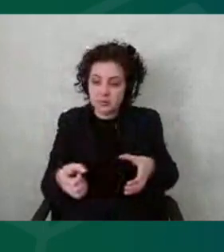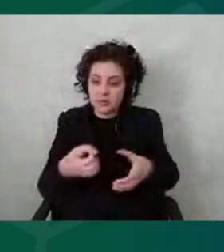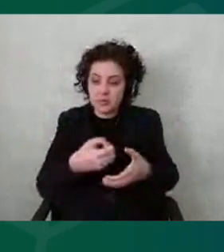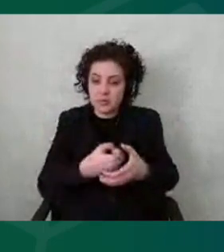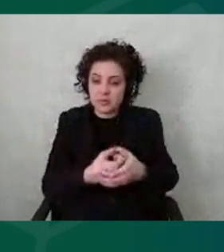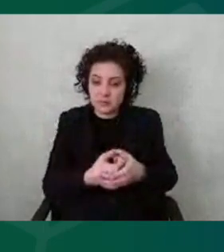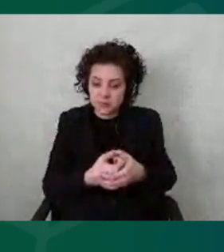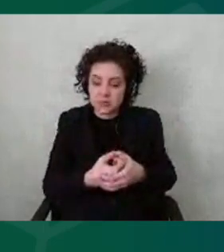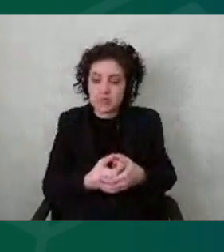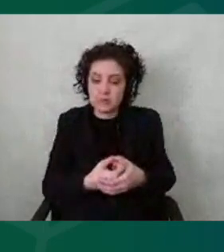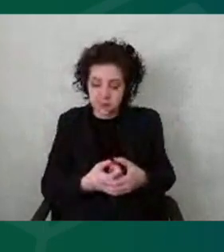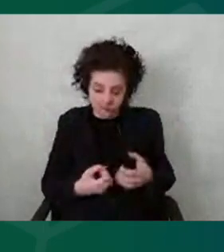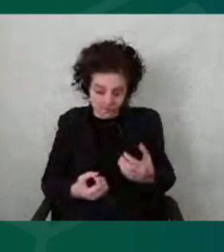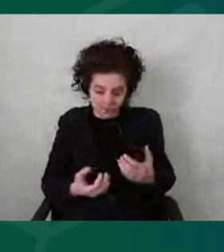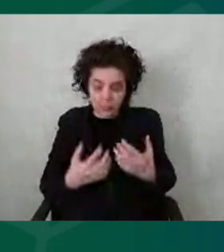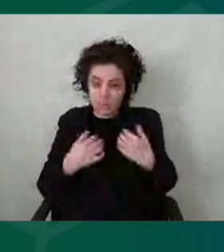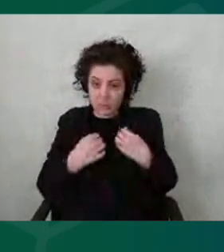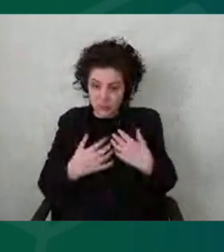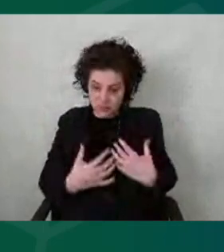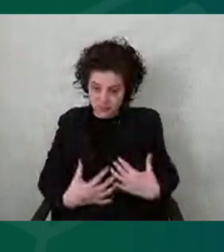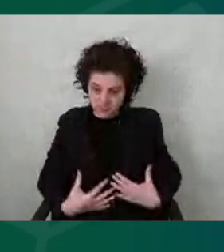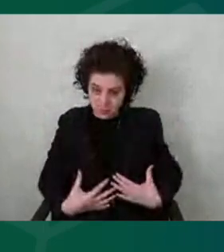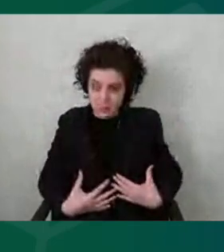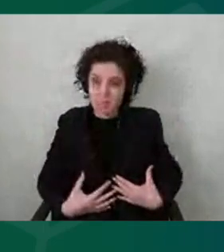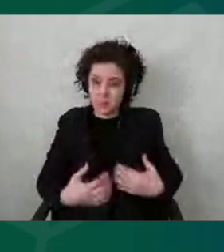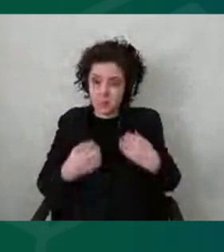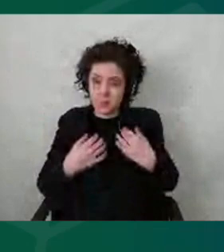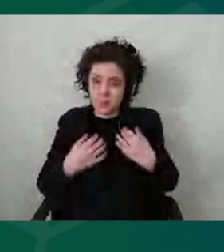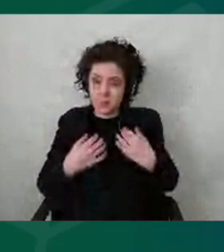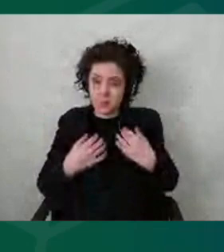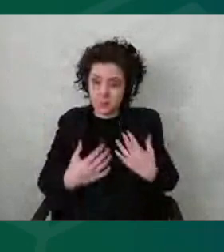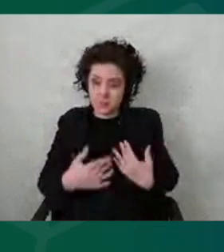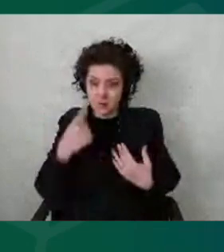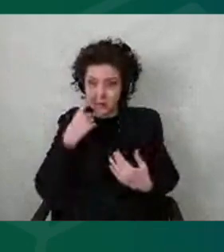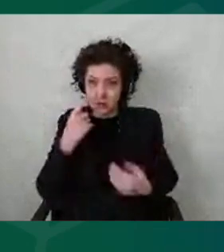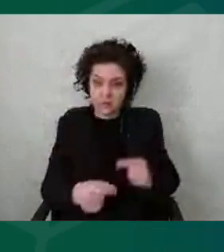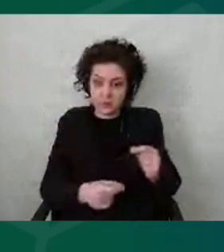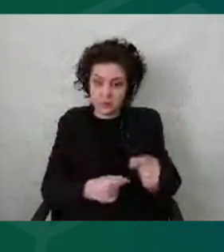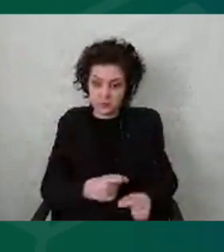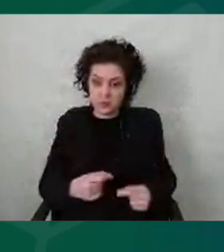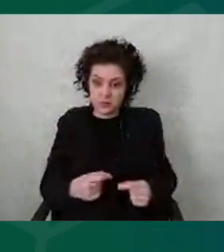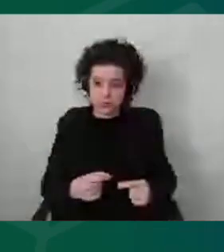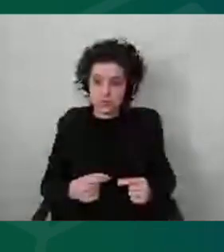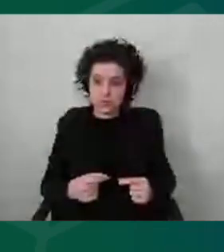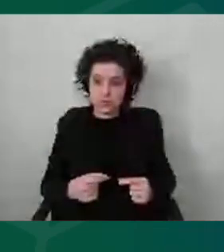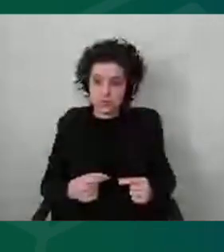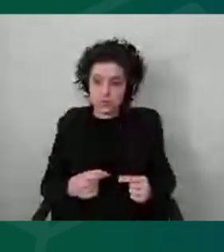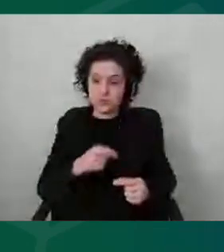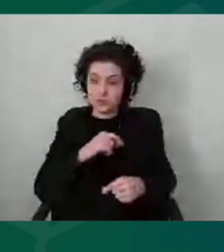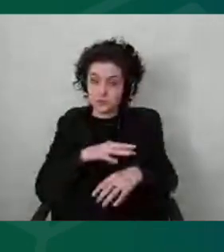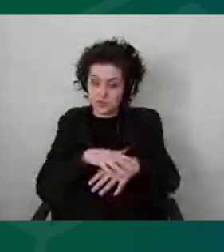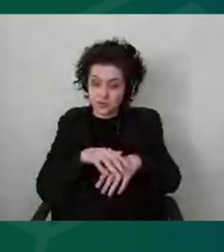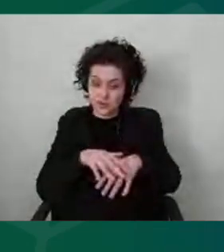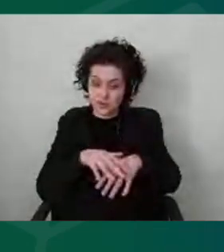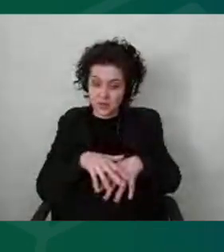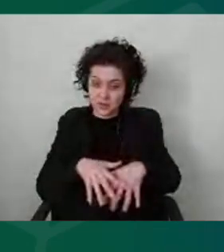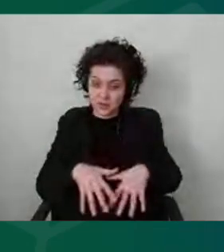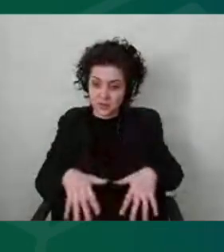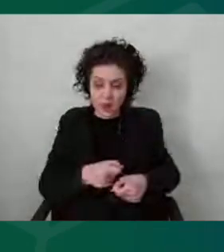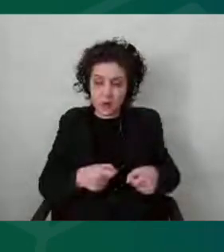pulmonar. No próximo, nós vamos ver que essa inflamação ativa os fatores